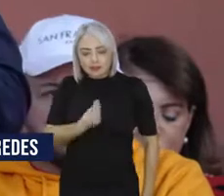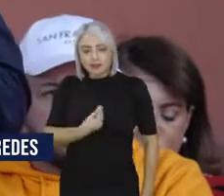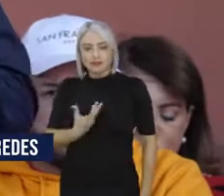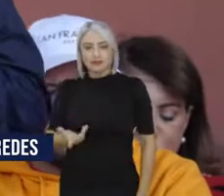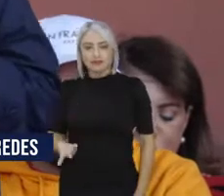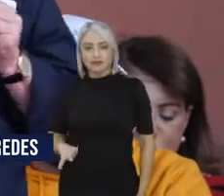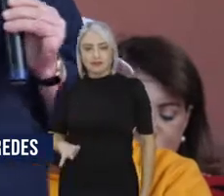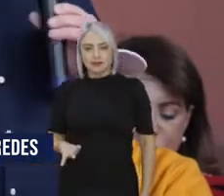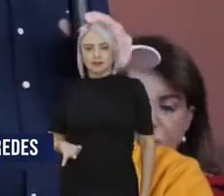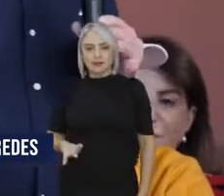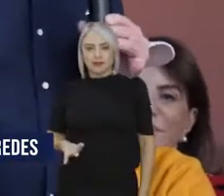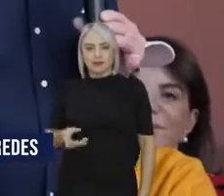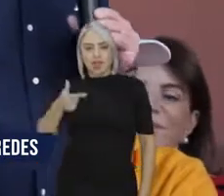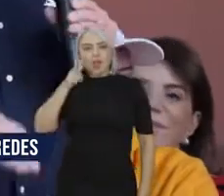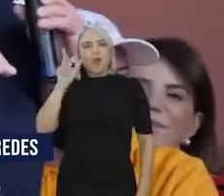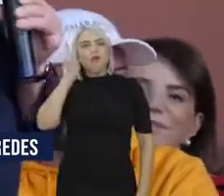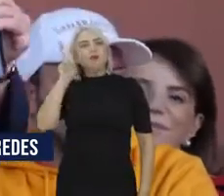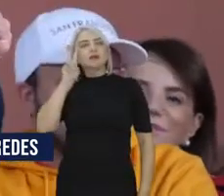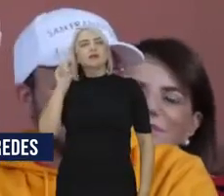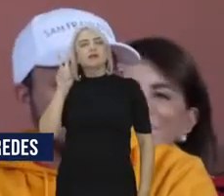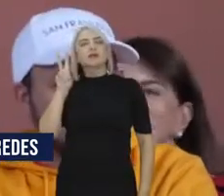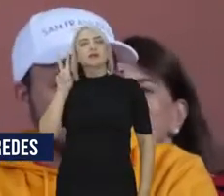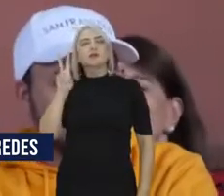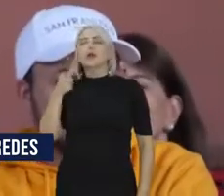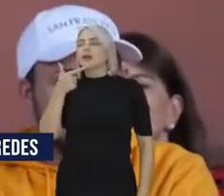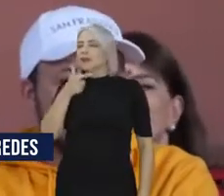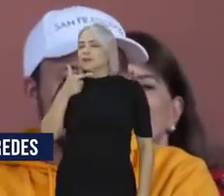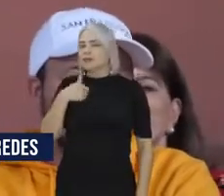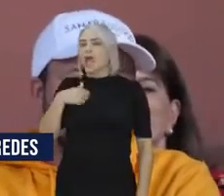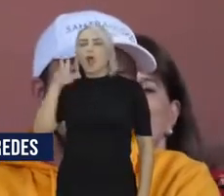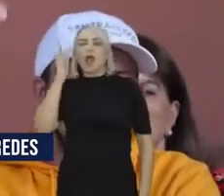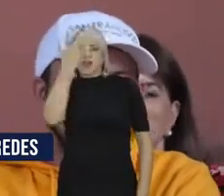muito engraçada, Haddad. Ontem eu conversei com